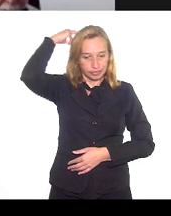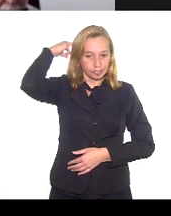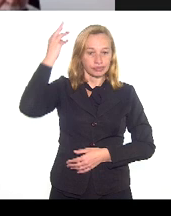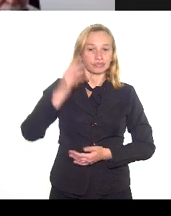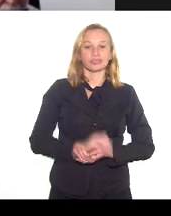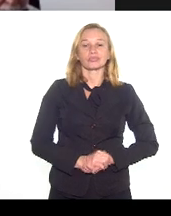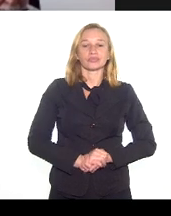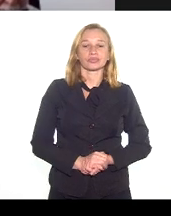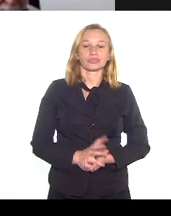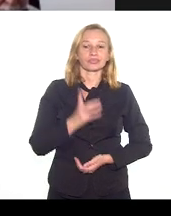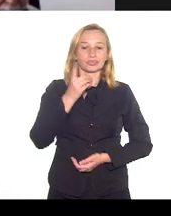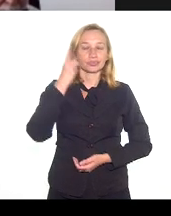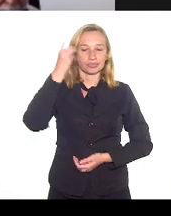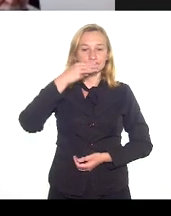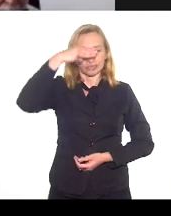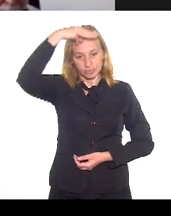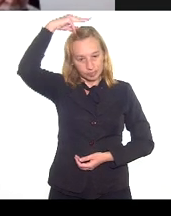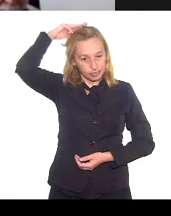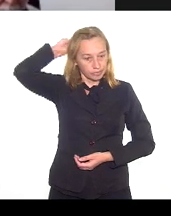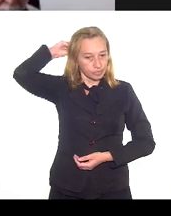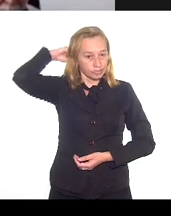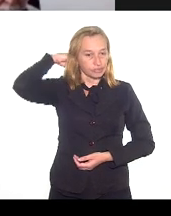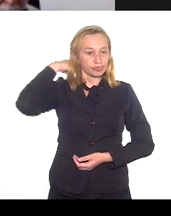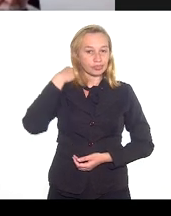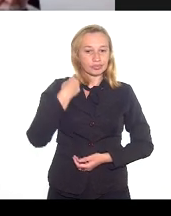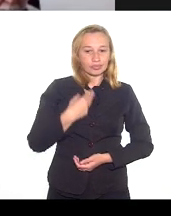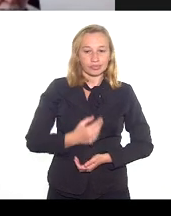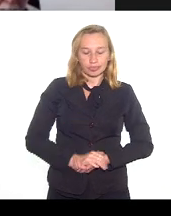Alô? Deputado Márcio Pacheco.